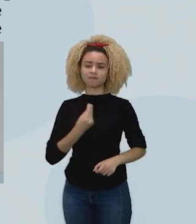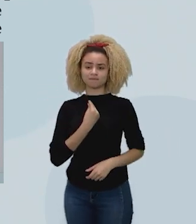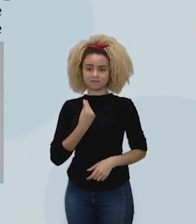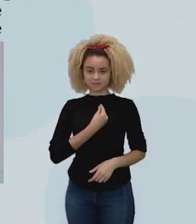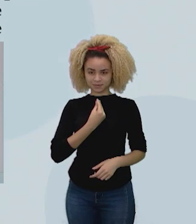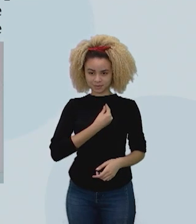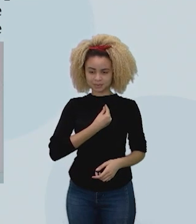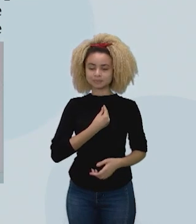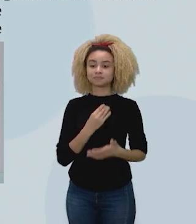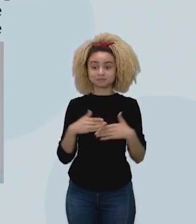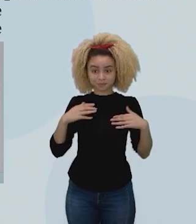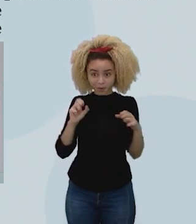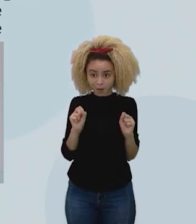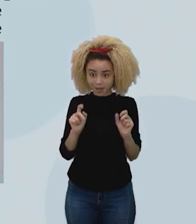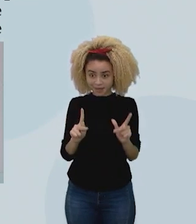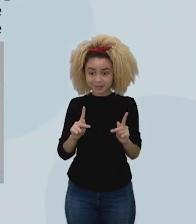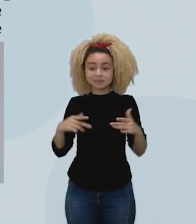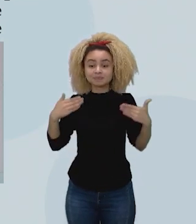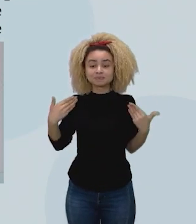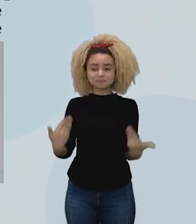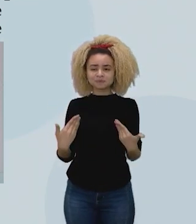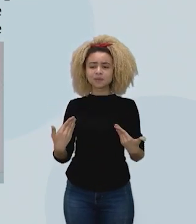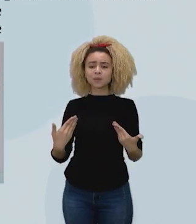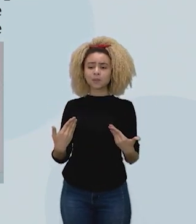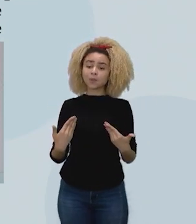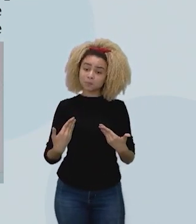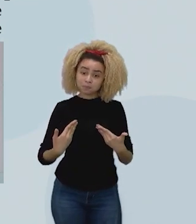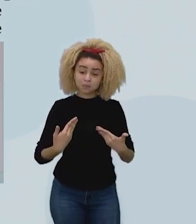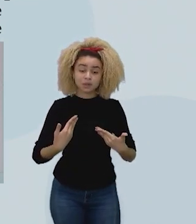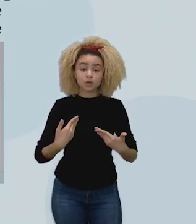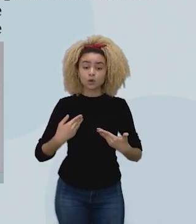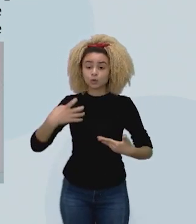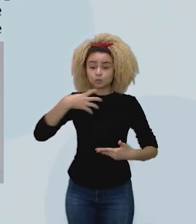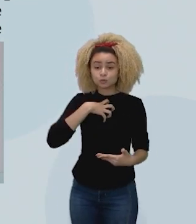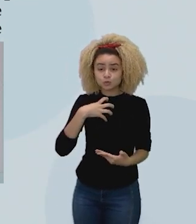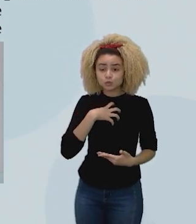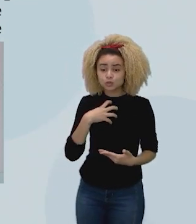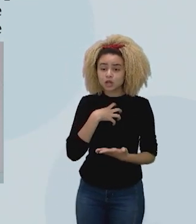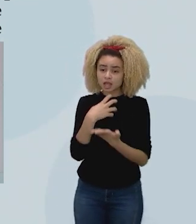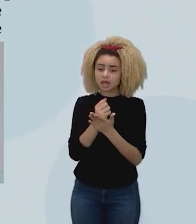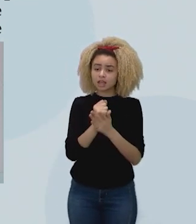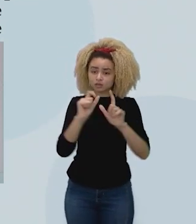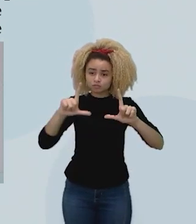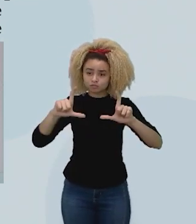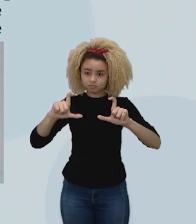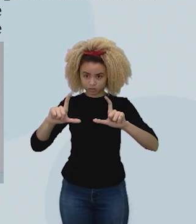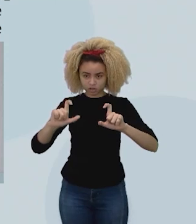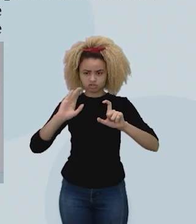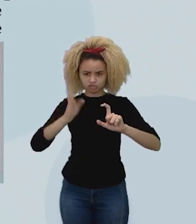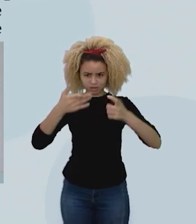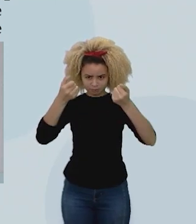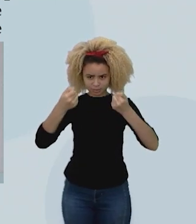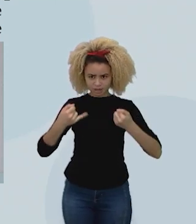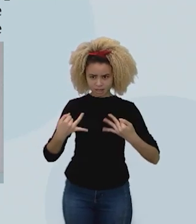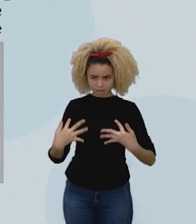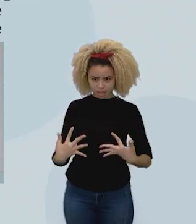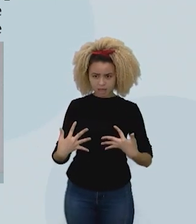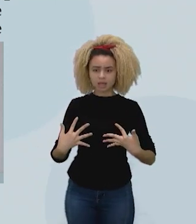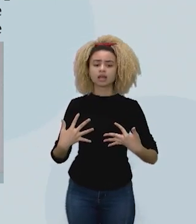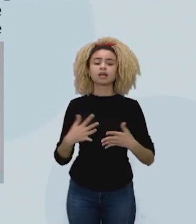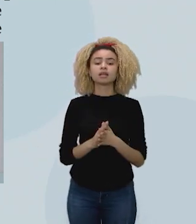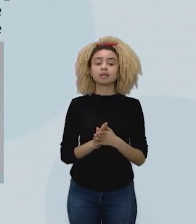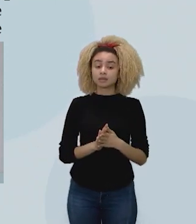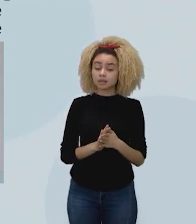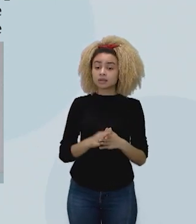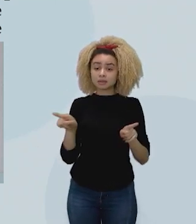bom? Ok? Então, gente, né, o estilo de colorização de fotografias que eu expliquei, né, para vocês ainda agora, do Andy Warhol, e